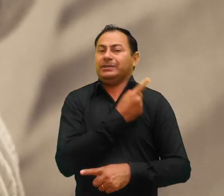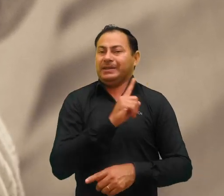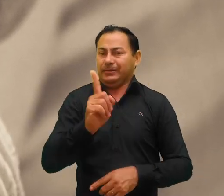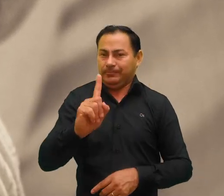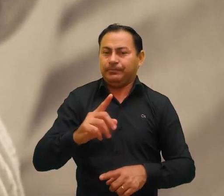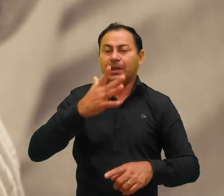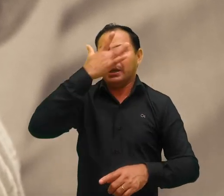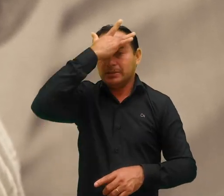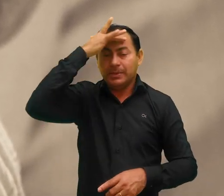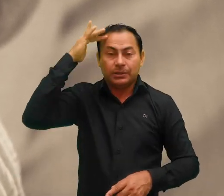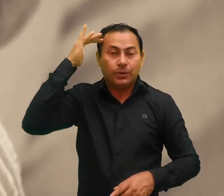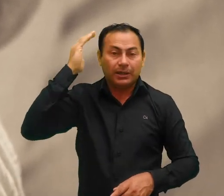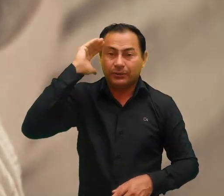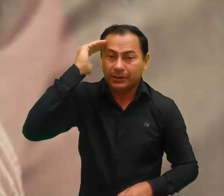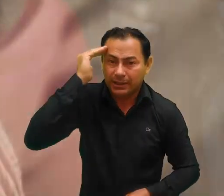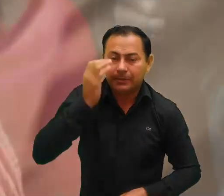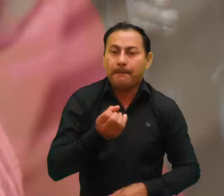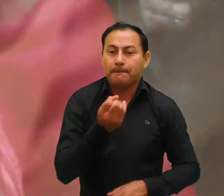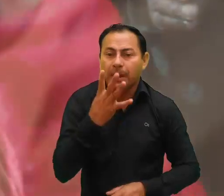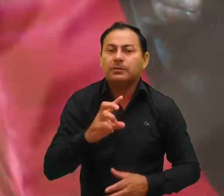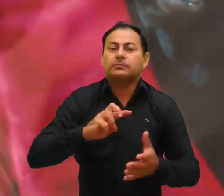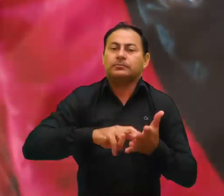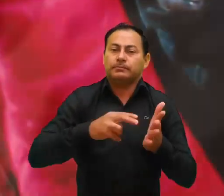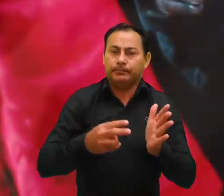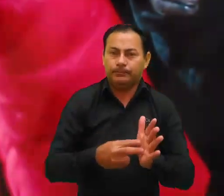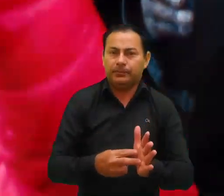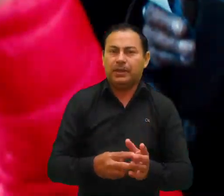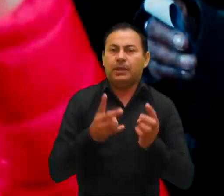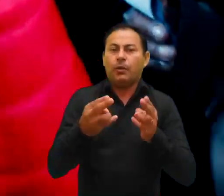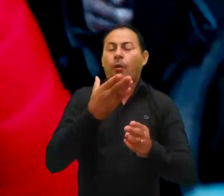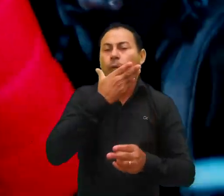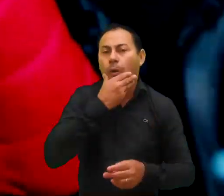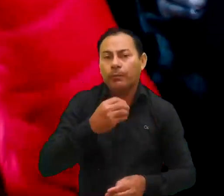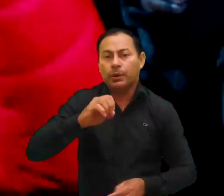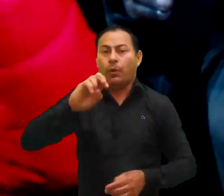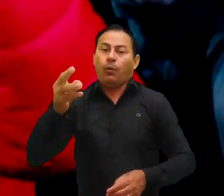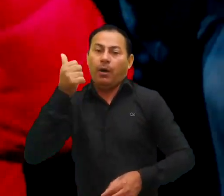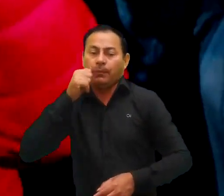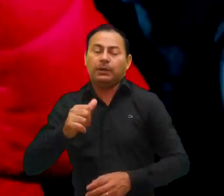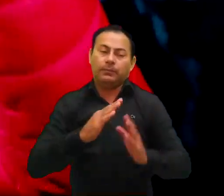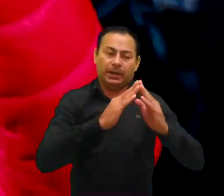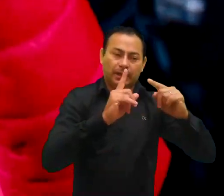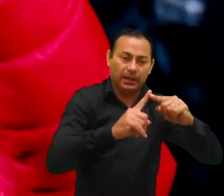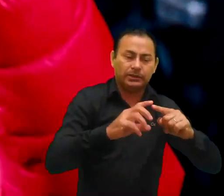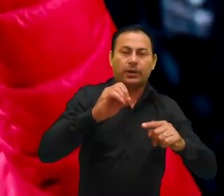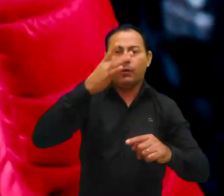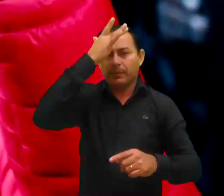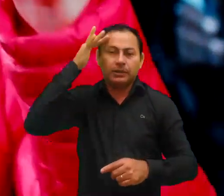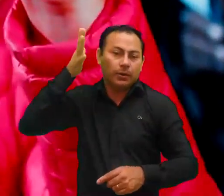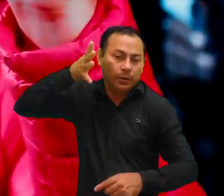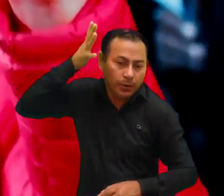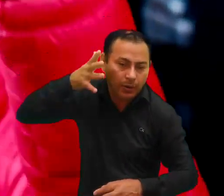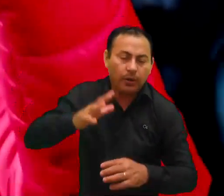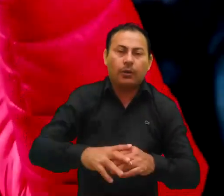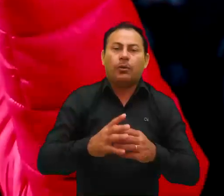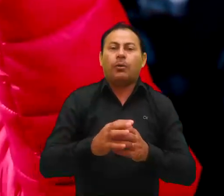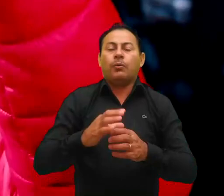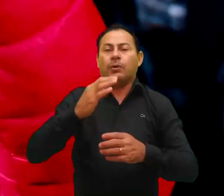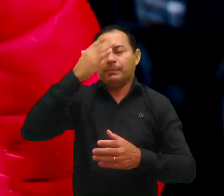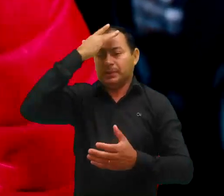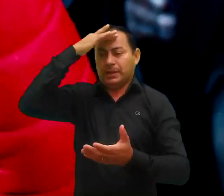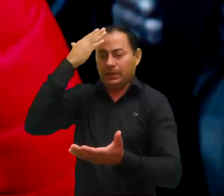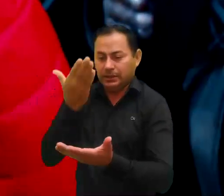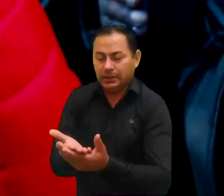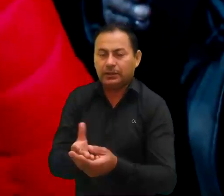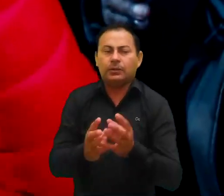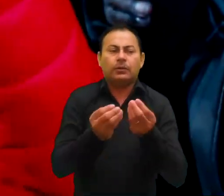estamos. As pessoas não entendem bem essa questão. Como um homem ou uma mulher, uma igreja, um pregador, enfim, um crente demonstraria